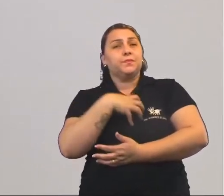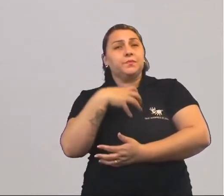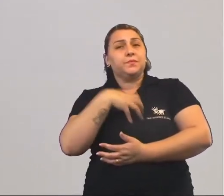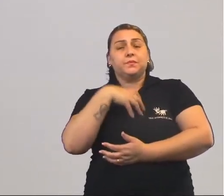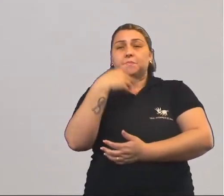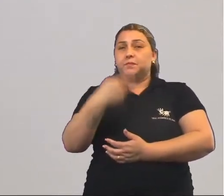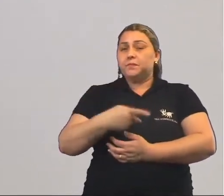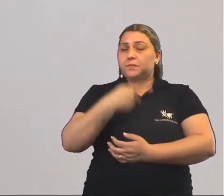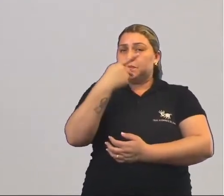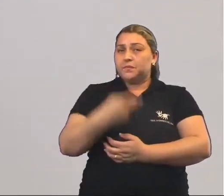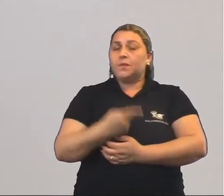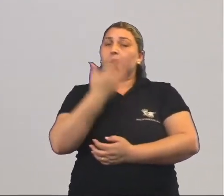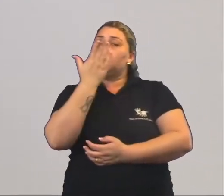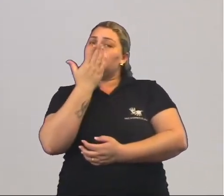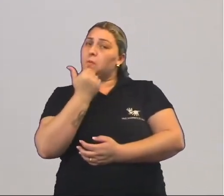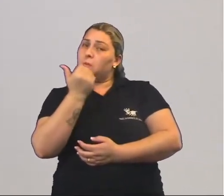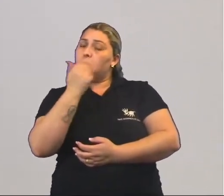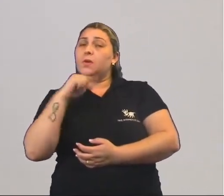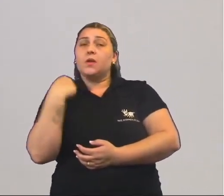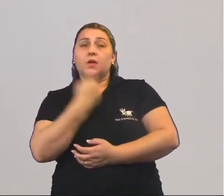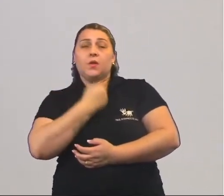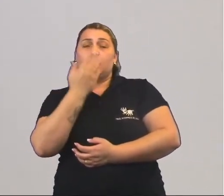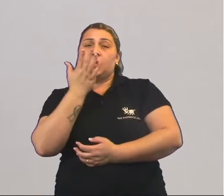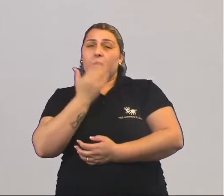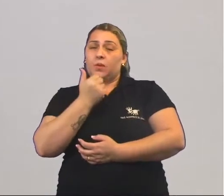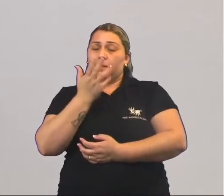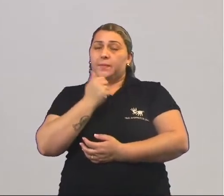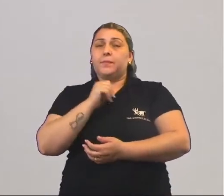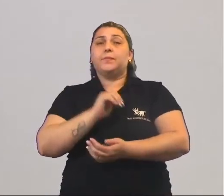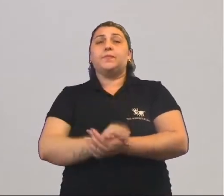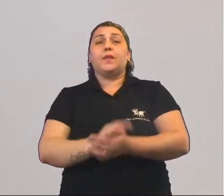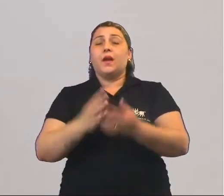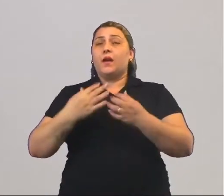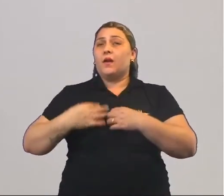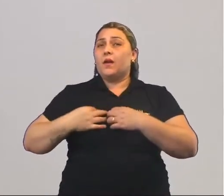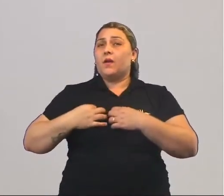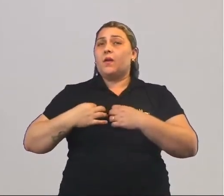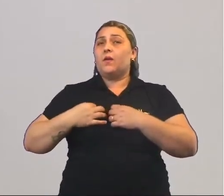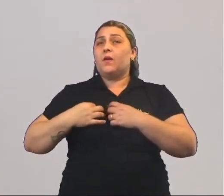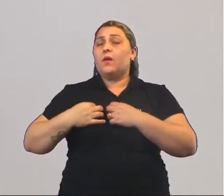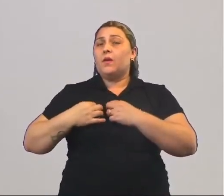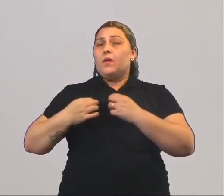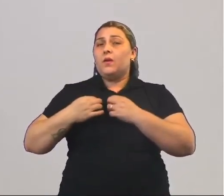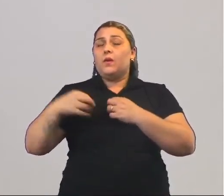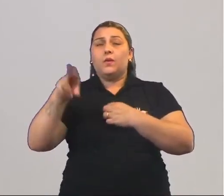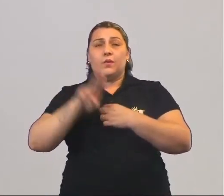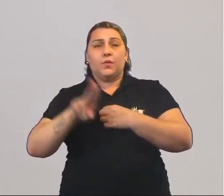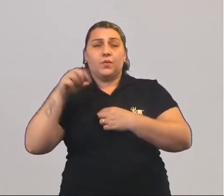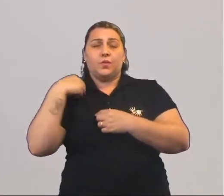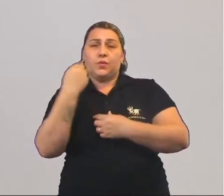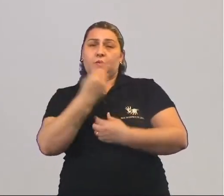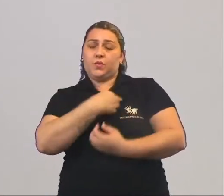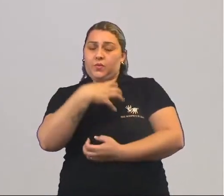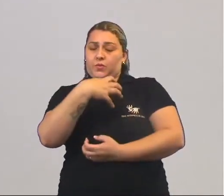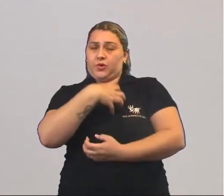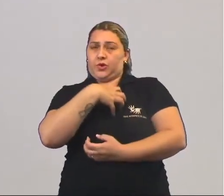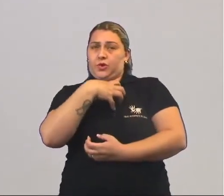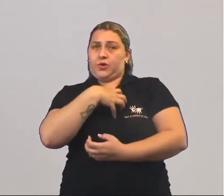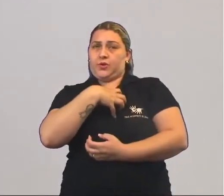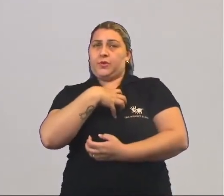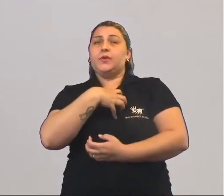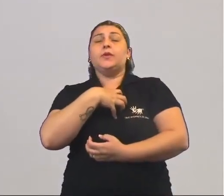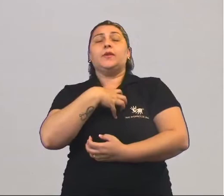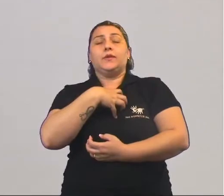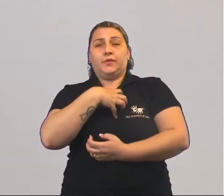gente fala, a comida que a gente come, por vezes a roupa que a gente veste, o nosso estilo,